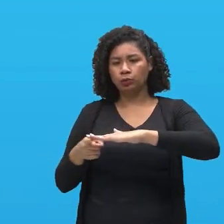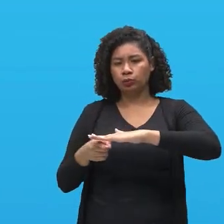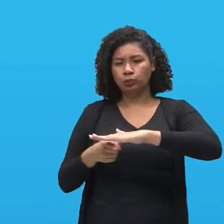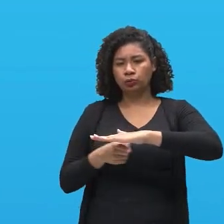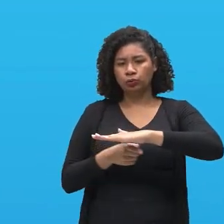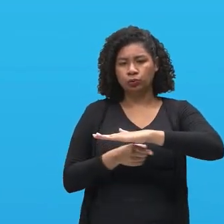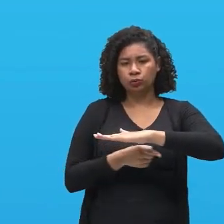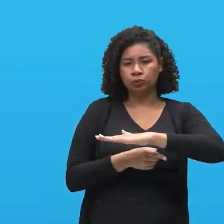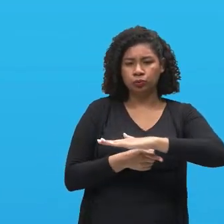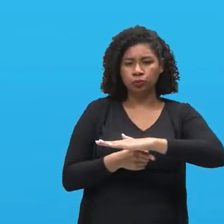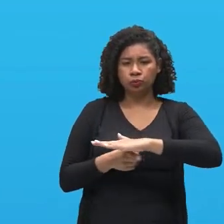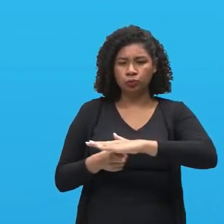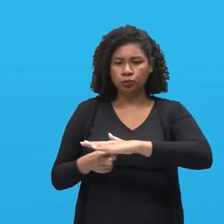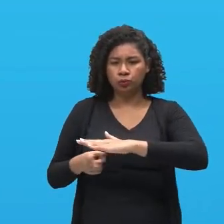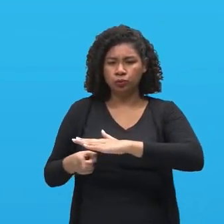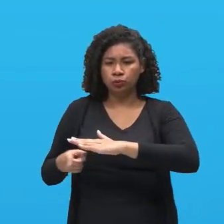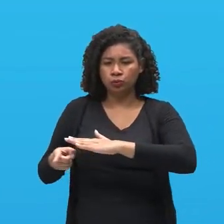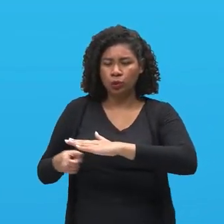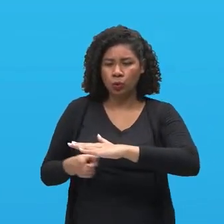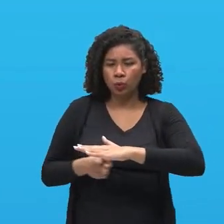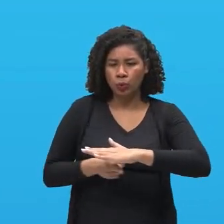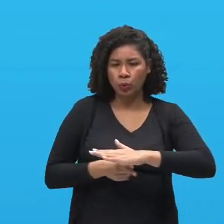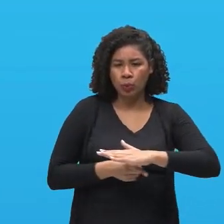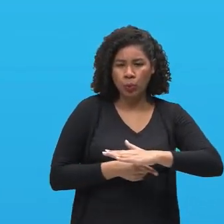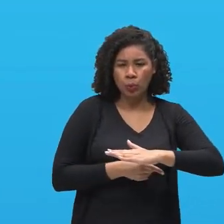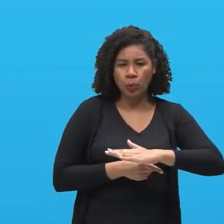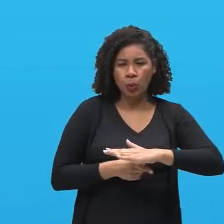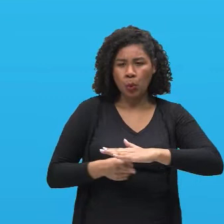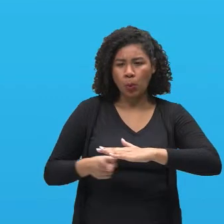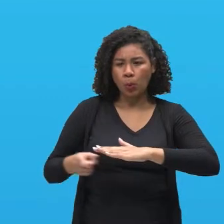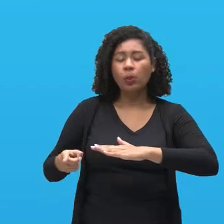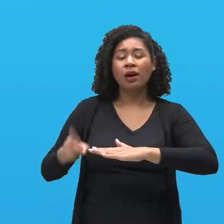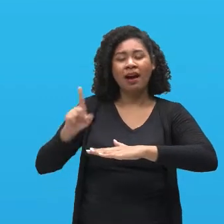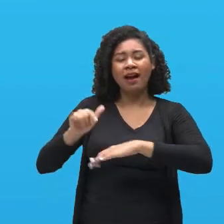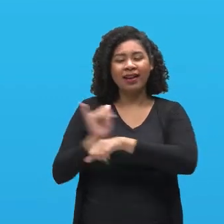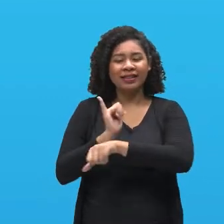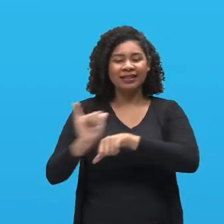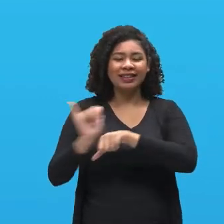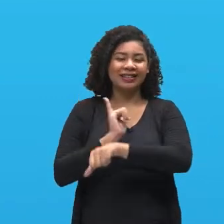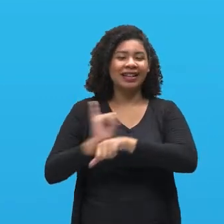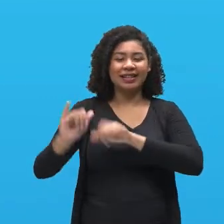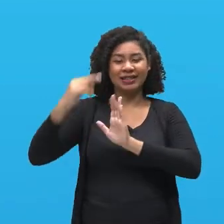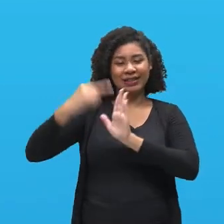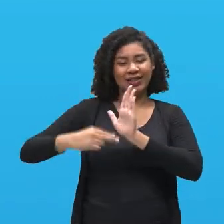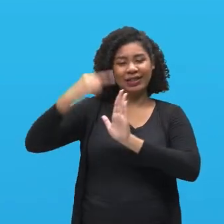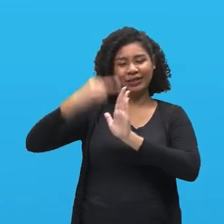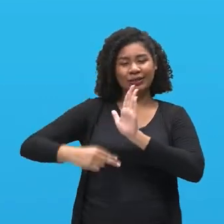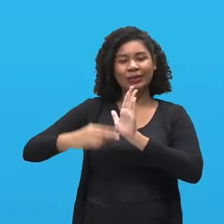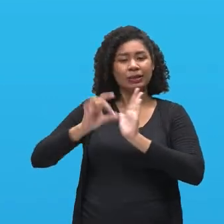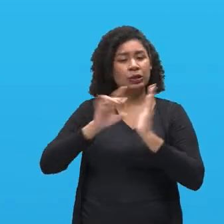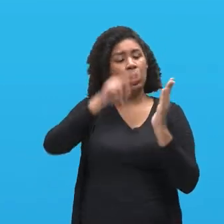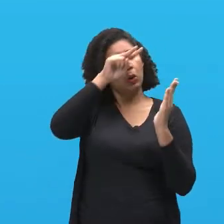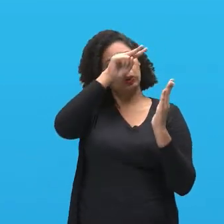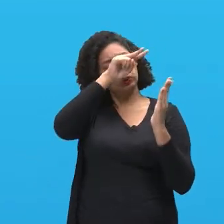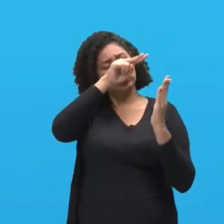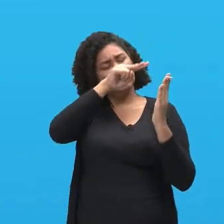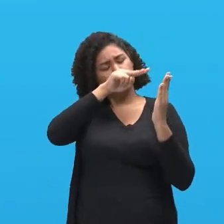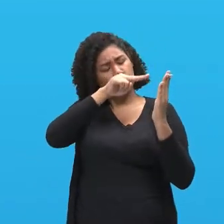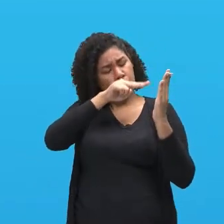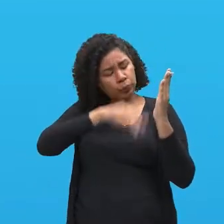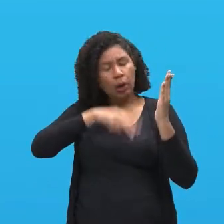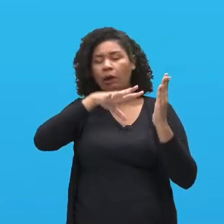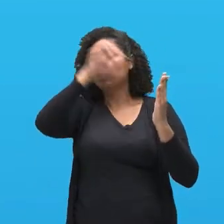passando pelo texto inteiro, assim. A estratégia de leitura do scanning é isso, é passar os olhos